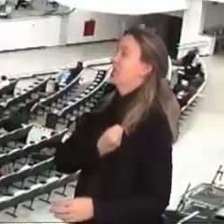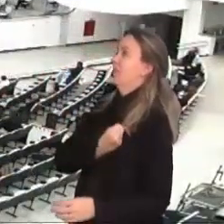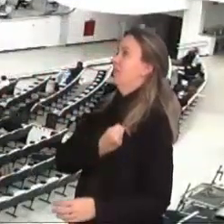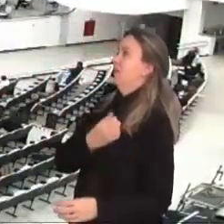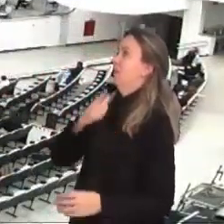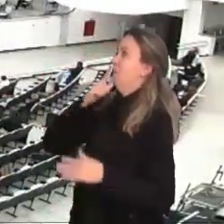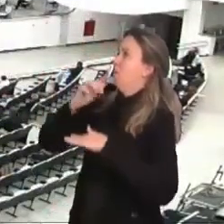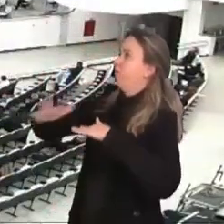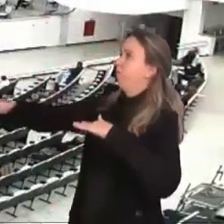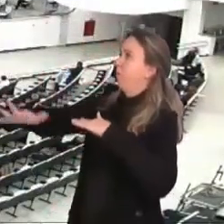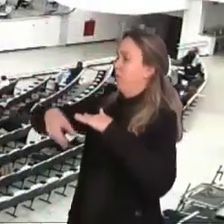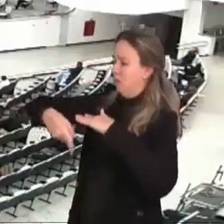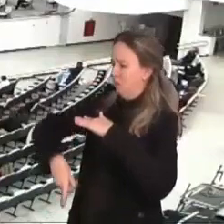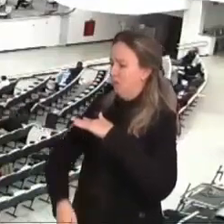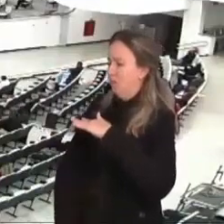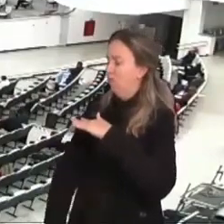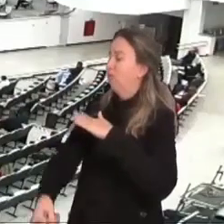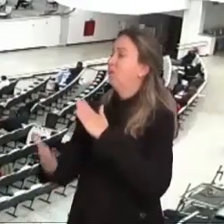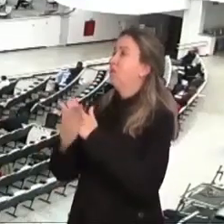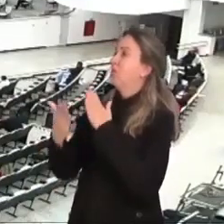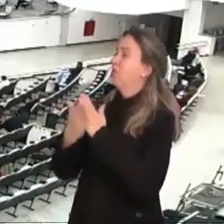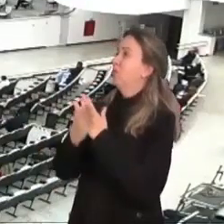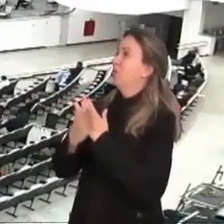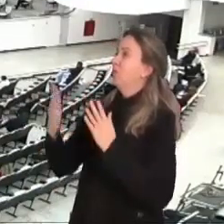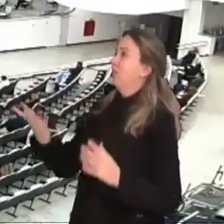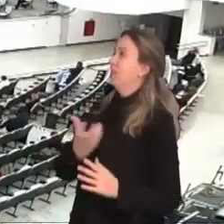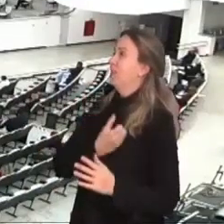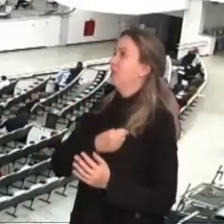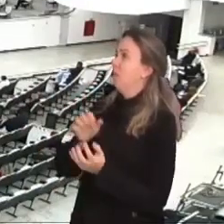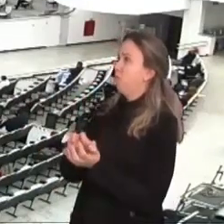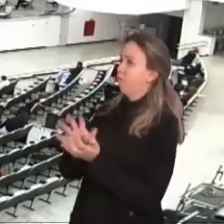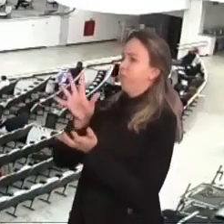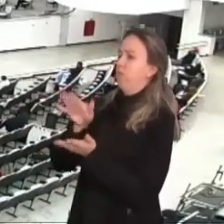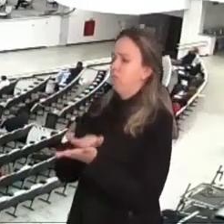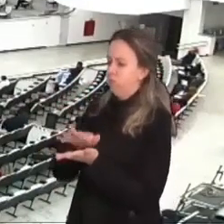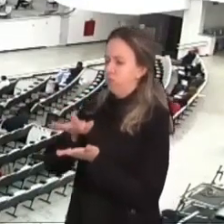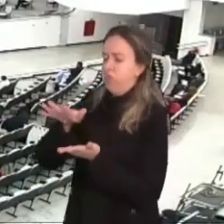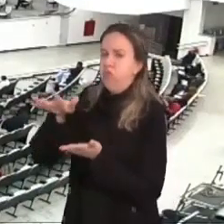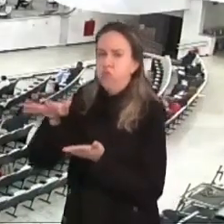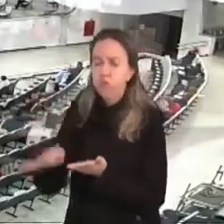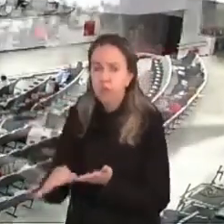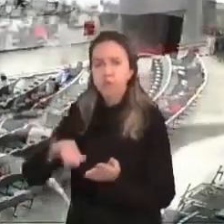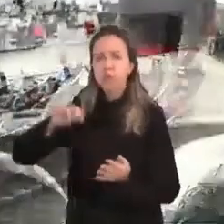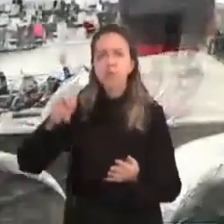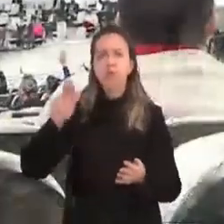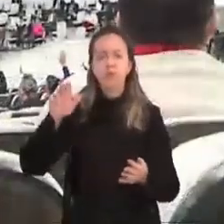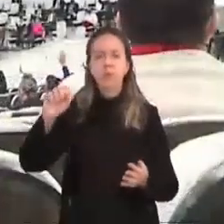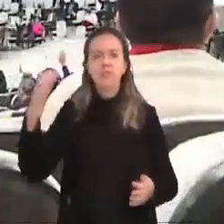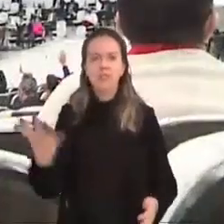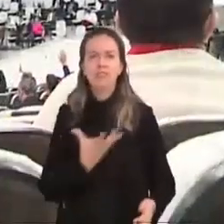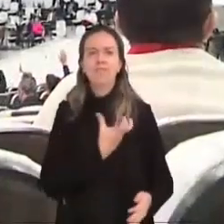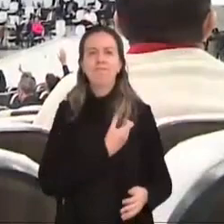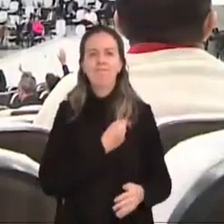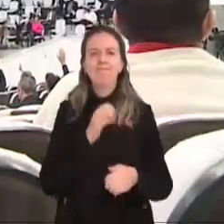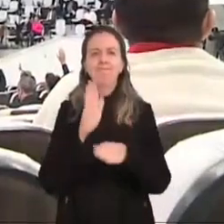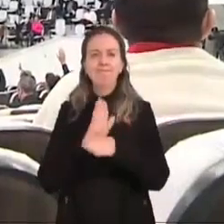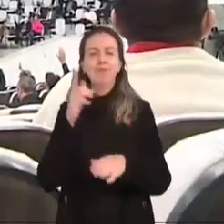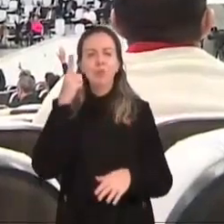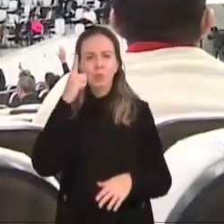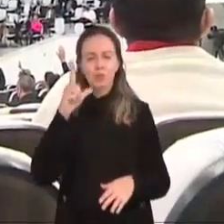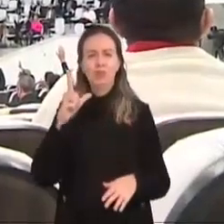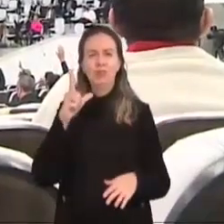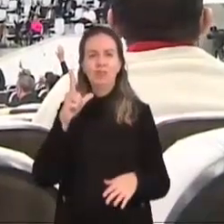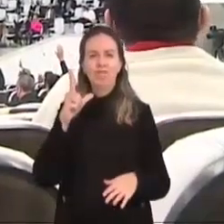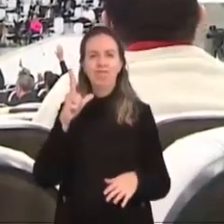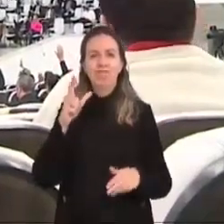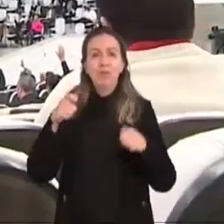mais. Quem reconhece essa verdade? Quem reconhece essa verdade como eu, levante a sua